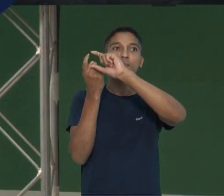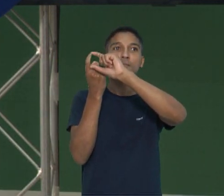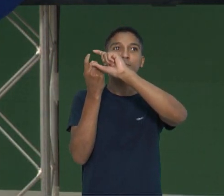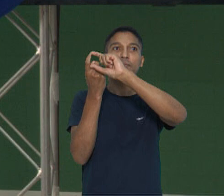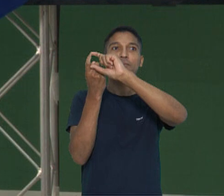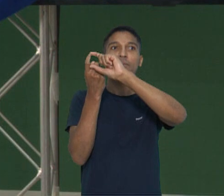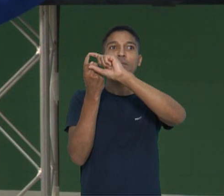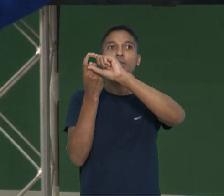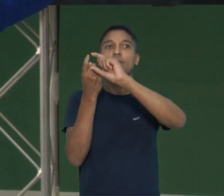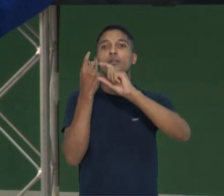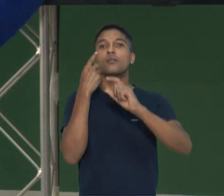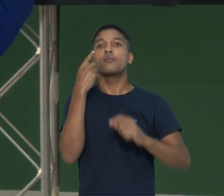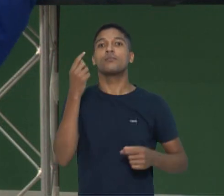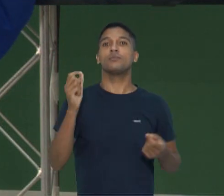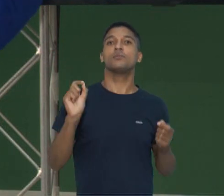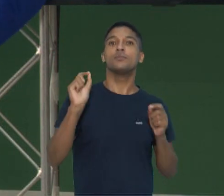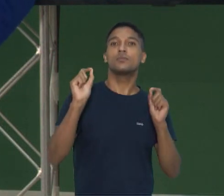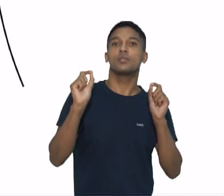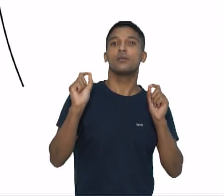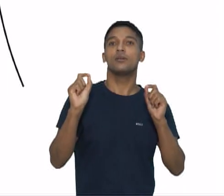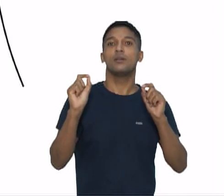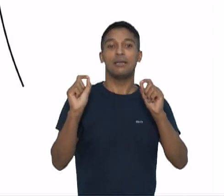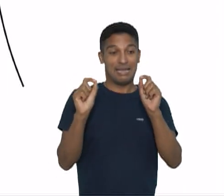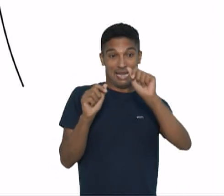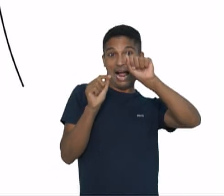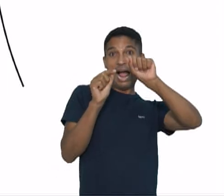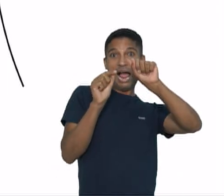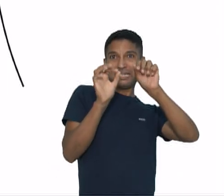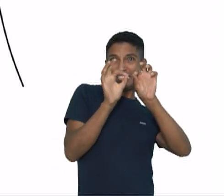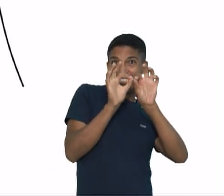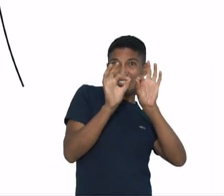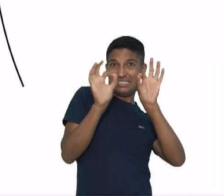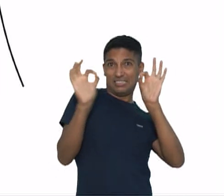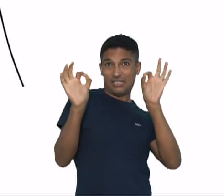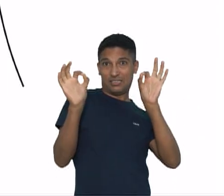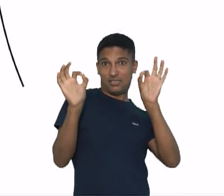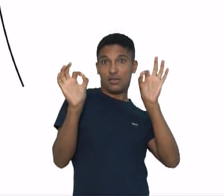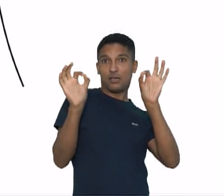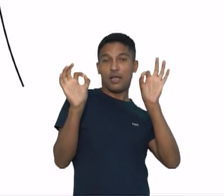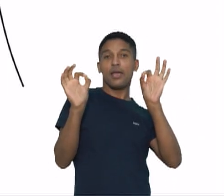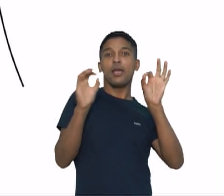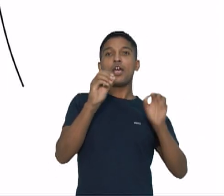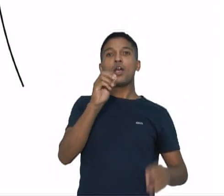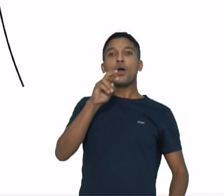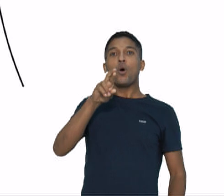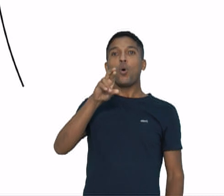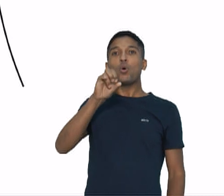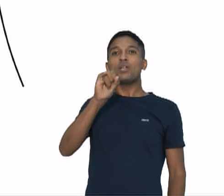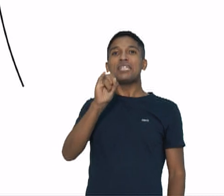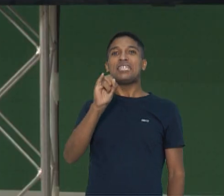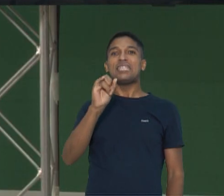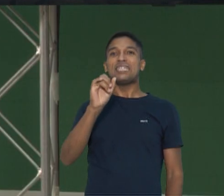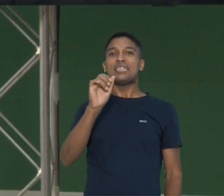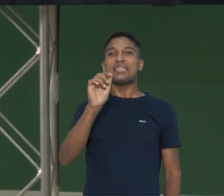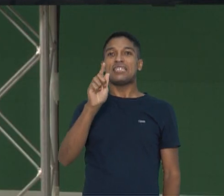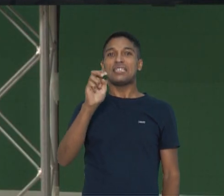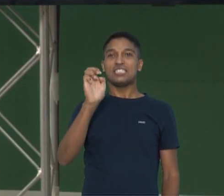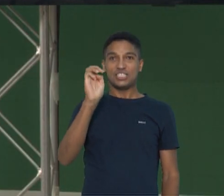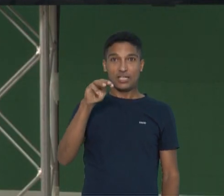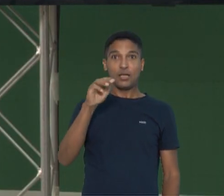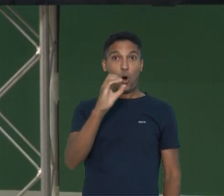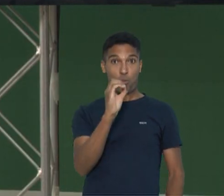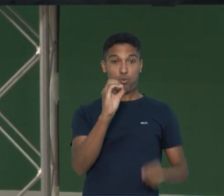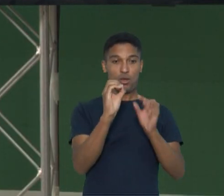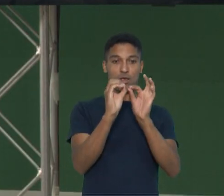distância da origem a qualquer um dos dois vértices da hipérbole. E a distância C vai do vértice